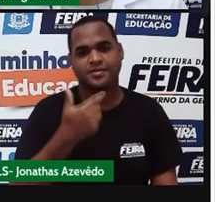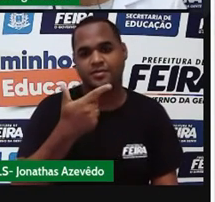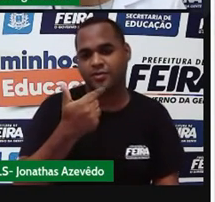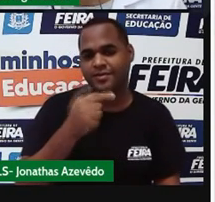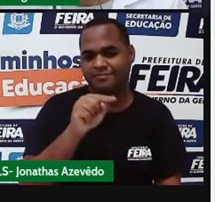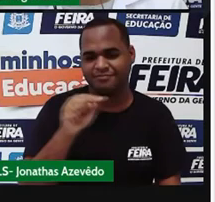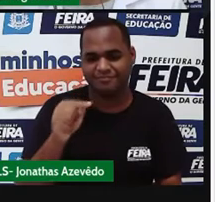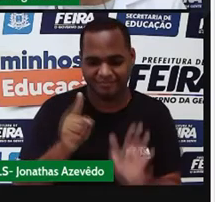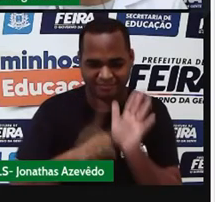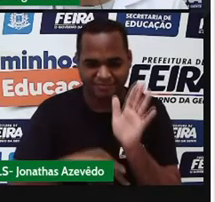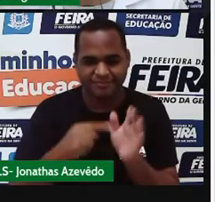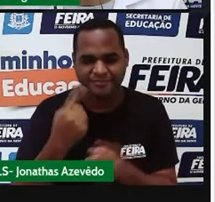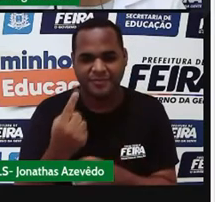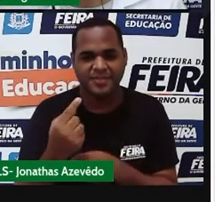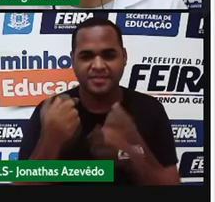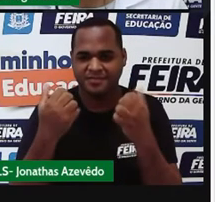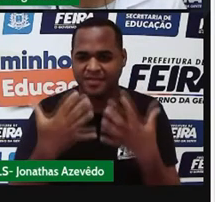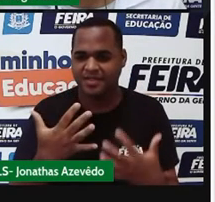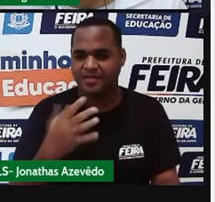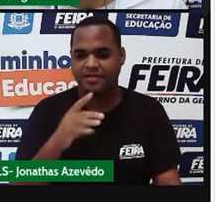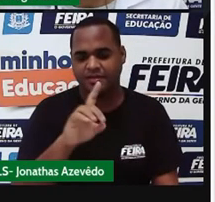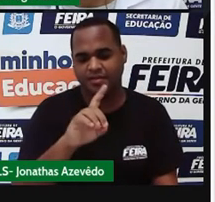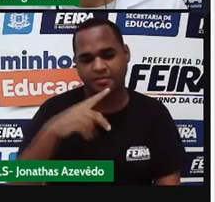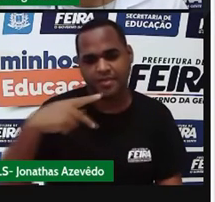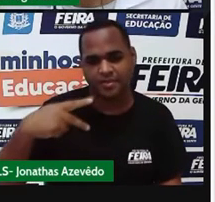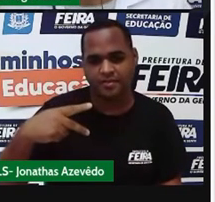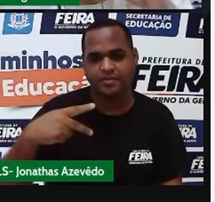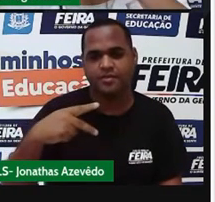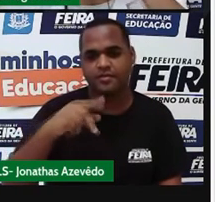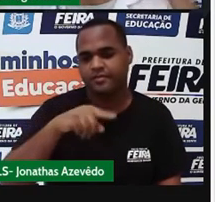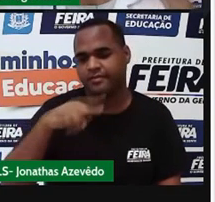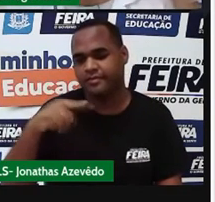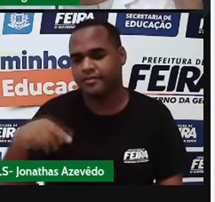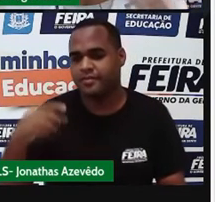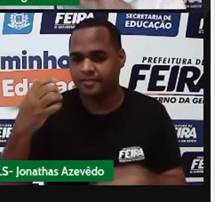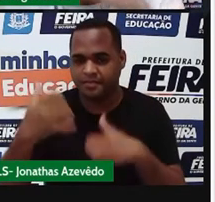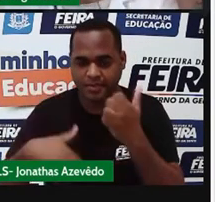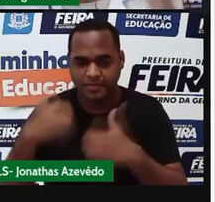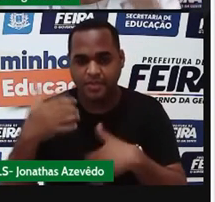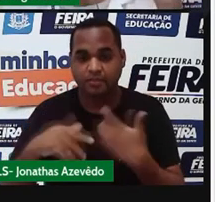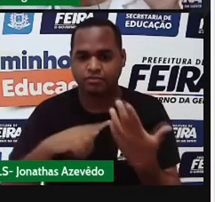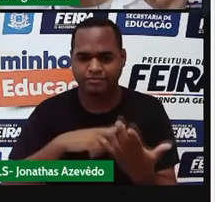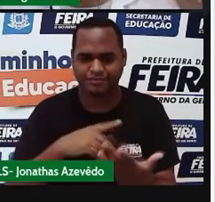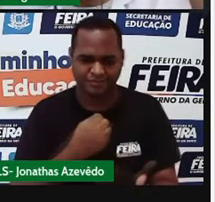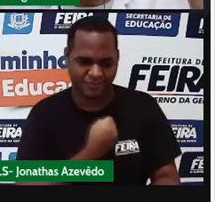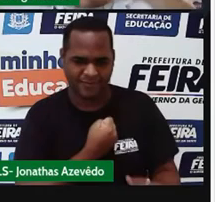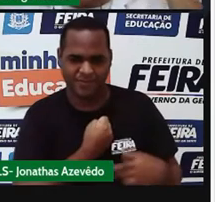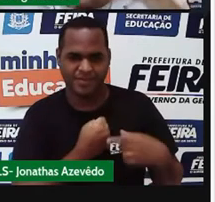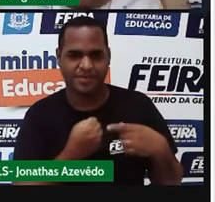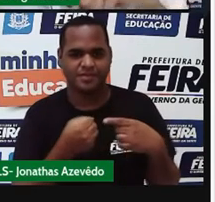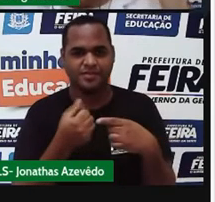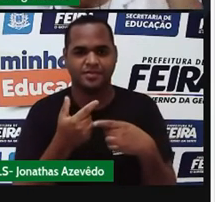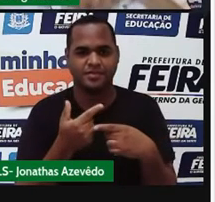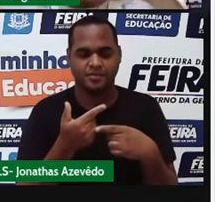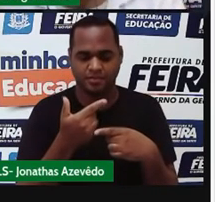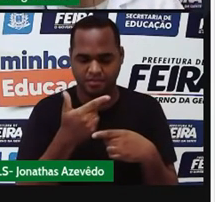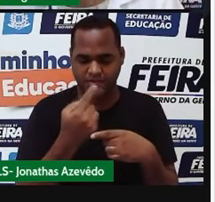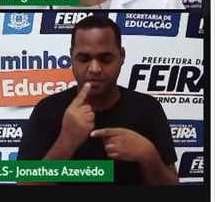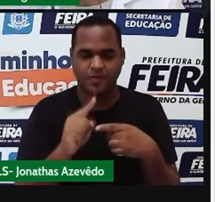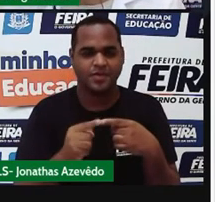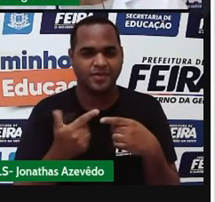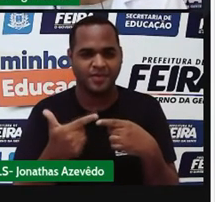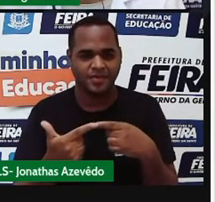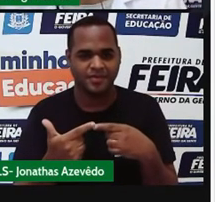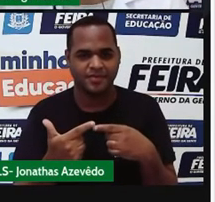vezes as dízimas periódicas podem ser escritas assim essa Barrinha em cima do dois está ali para dizer que aquele número dois